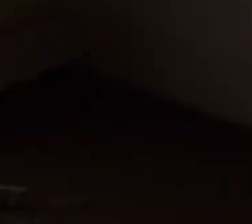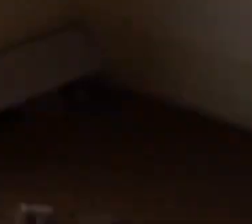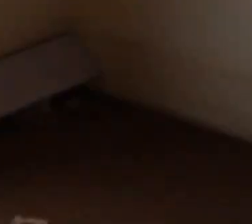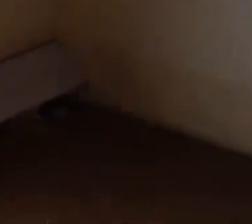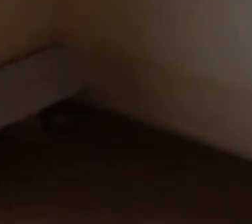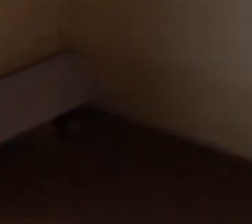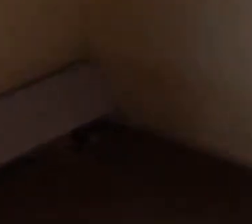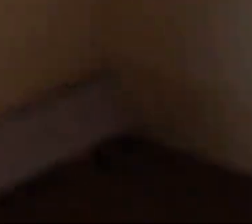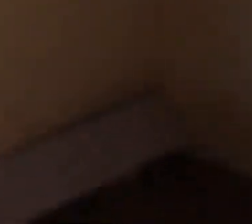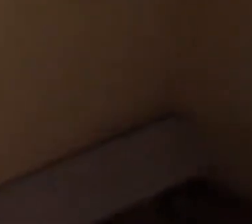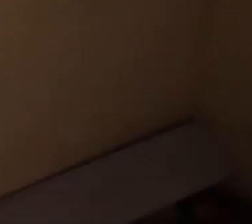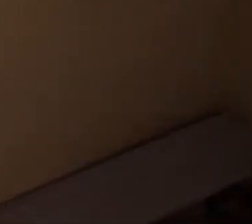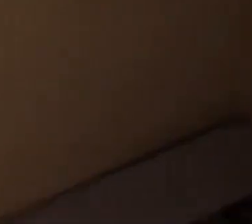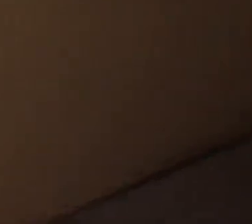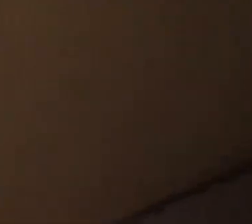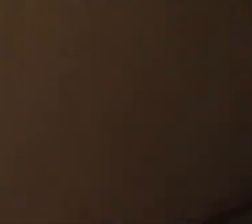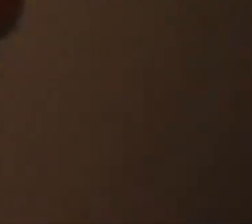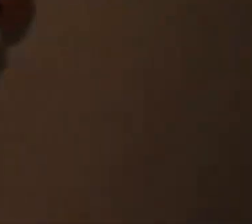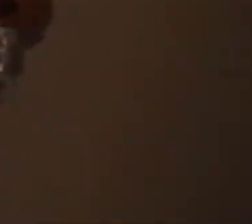Federal.